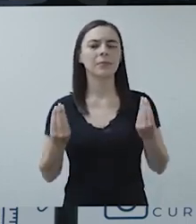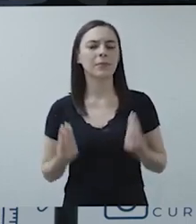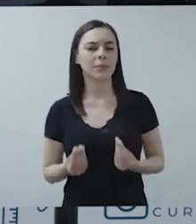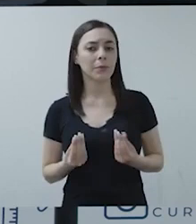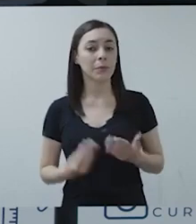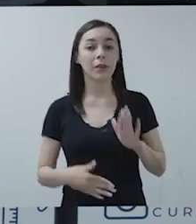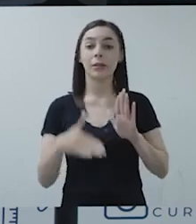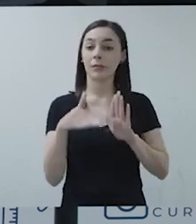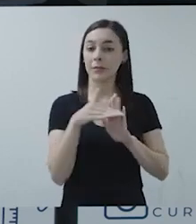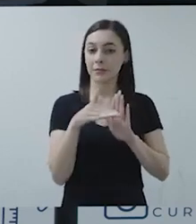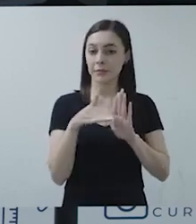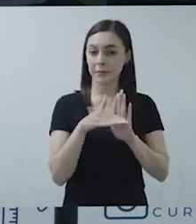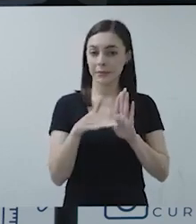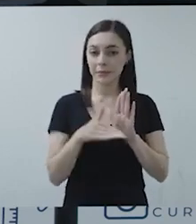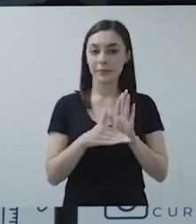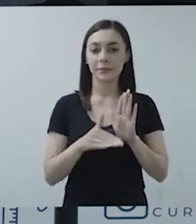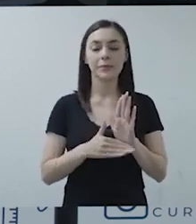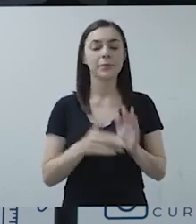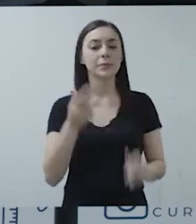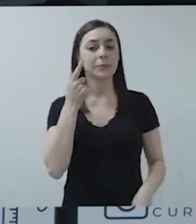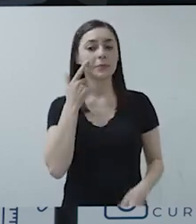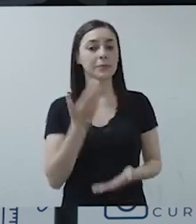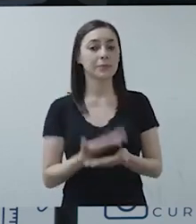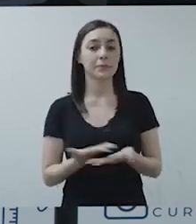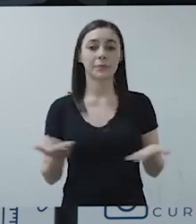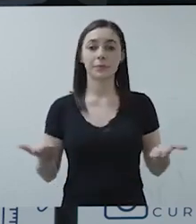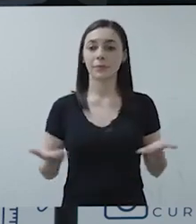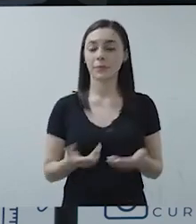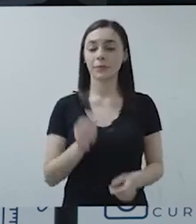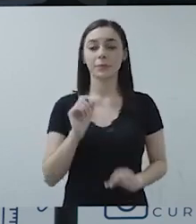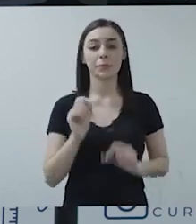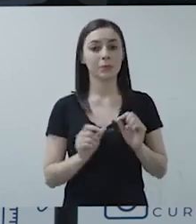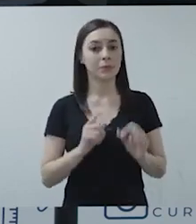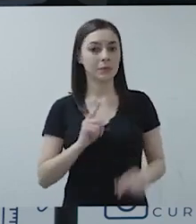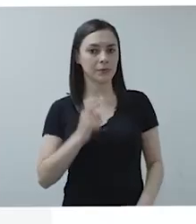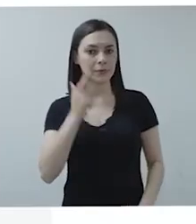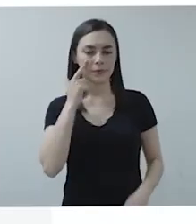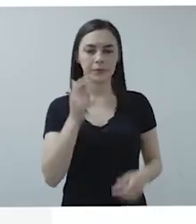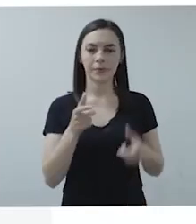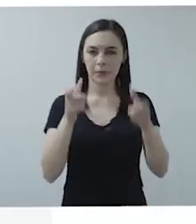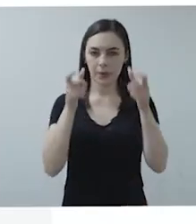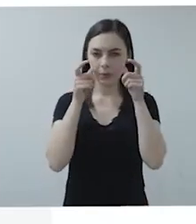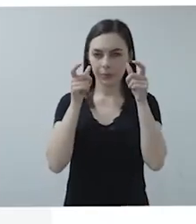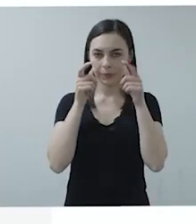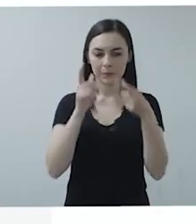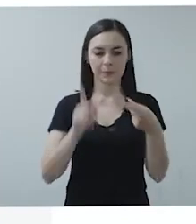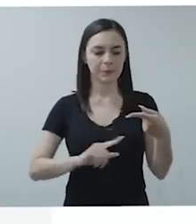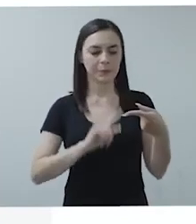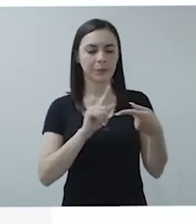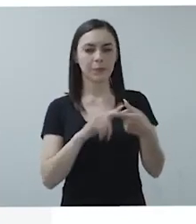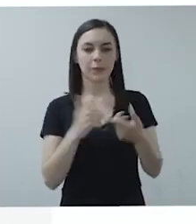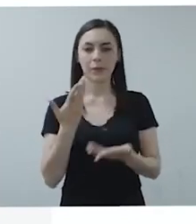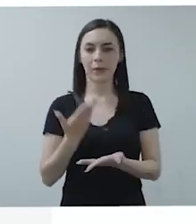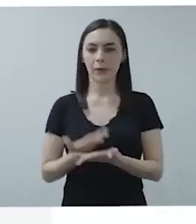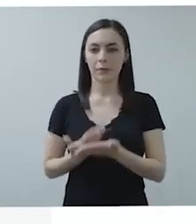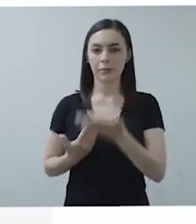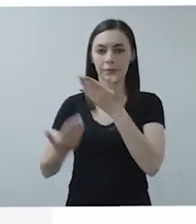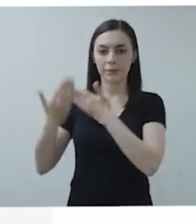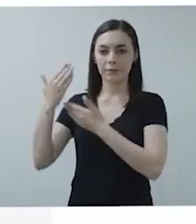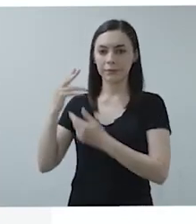rotina. Vamos ver o que teremos na aula de hoje? Acompanhem comigo. Nós vamos recordar a aula